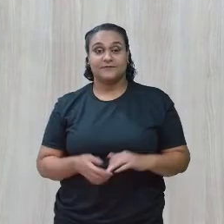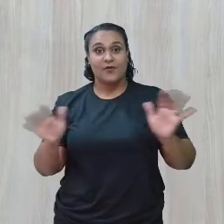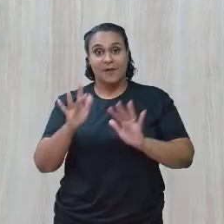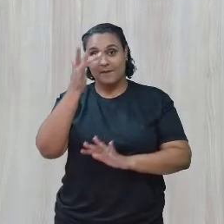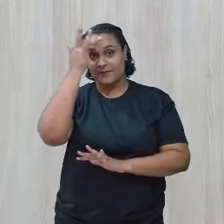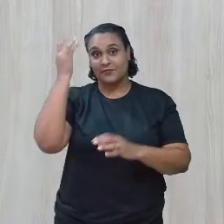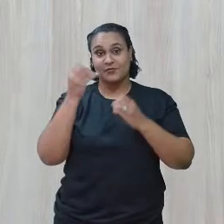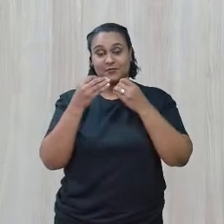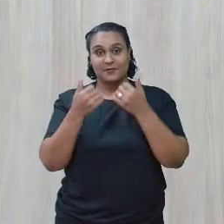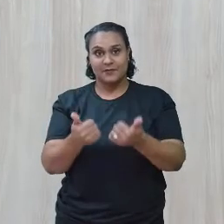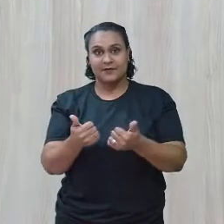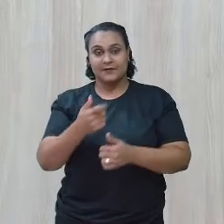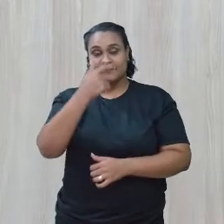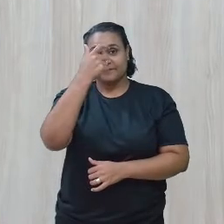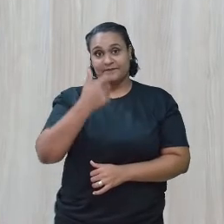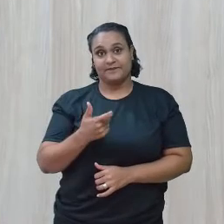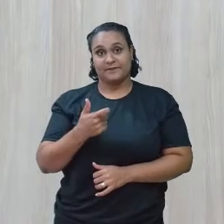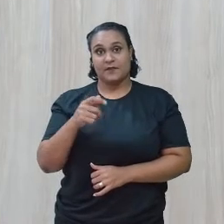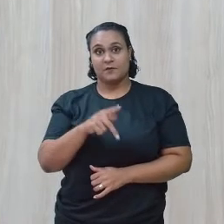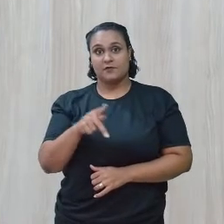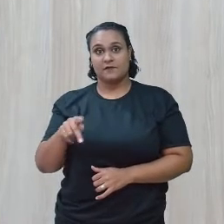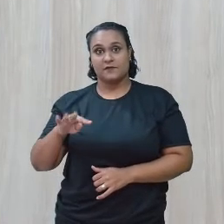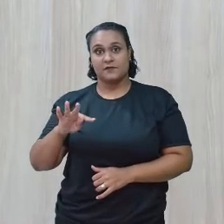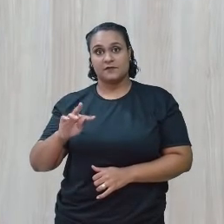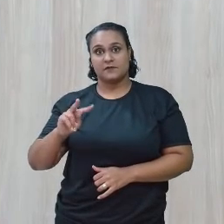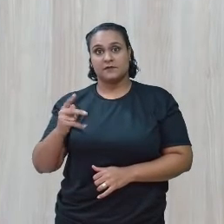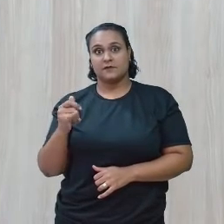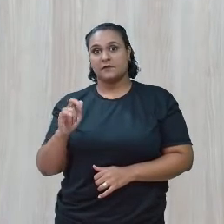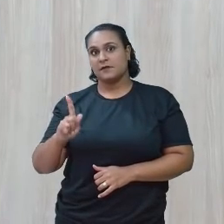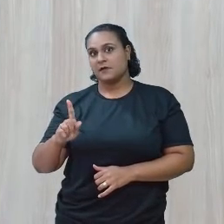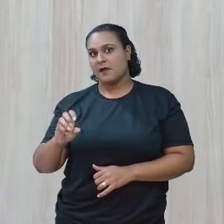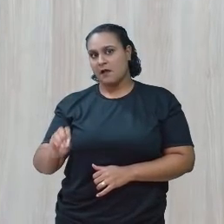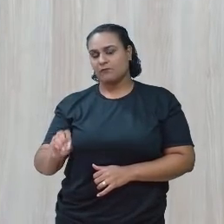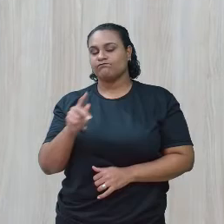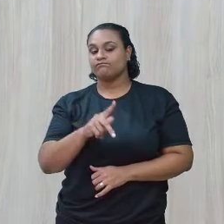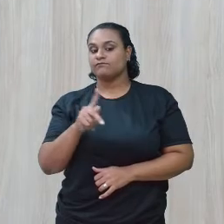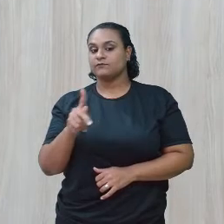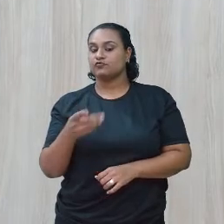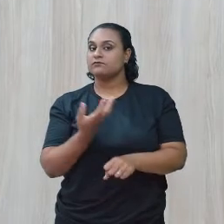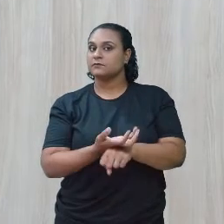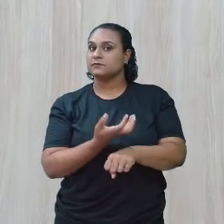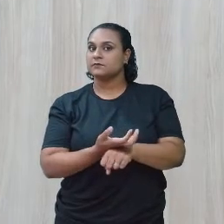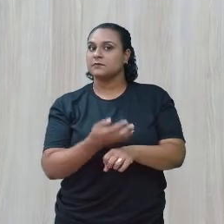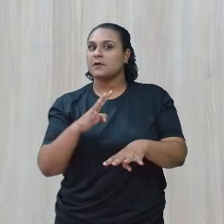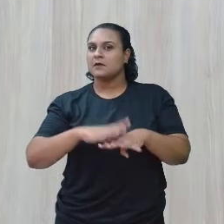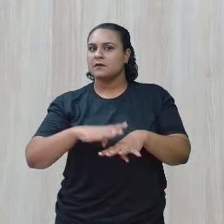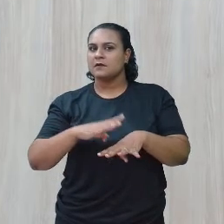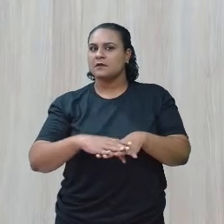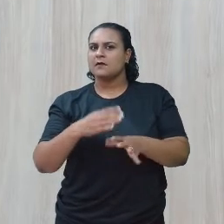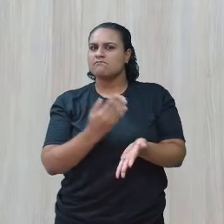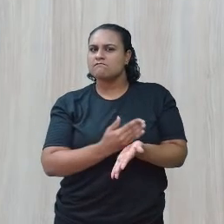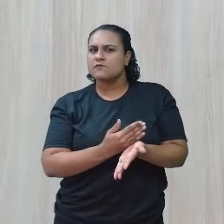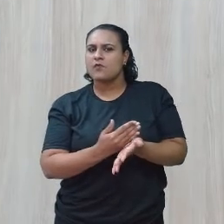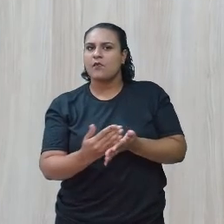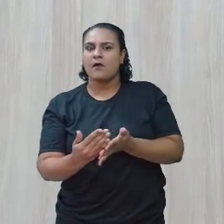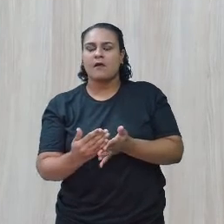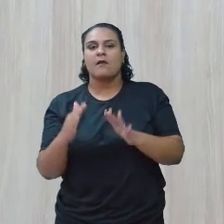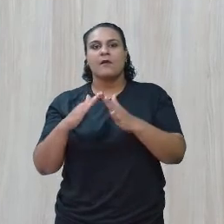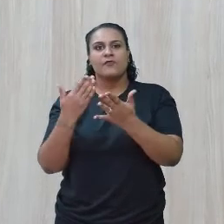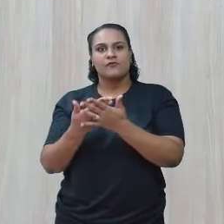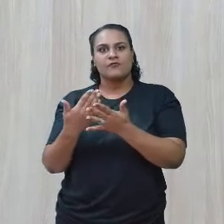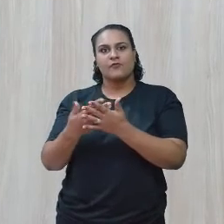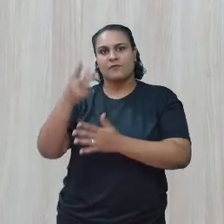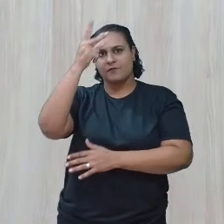Olá pessoal, tudo bem? Eu me chamo Tiago, professor de matemática. Estamos iniciando mais uma aula da Escola Municipal para